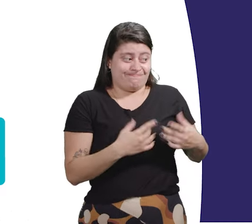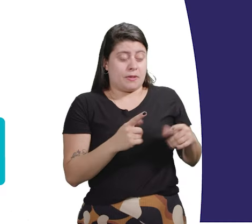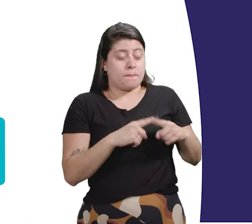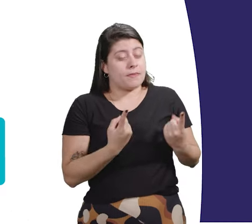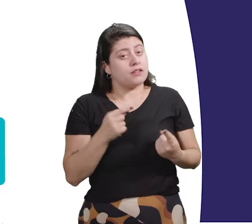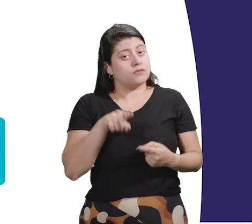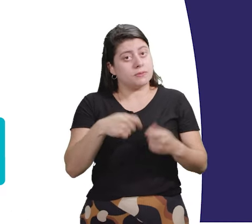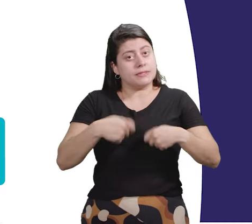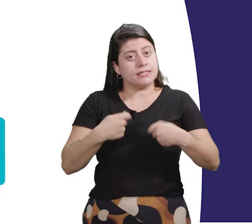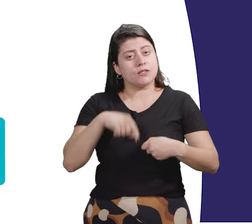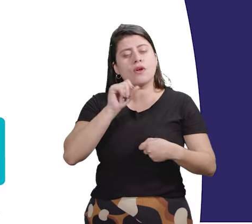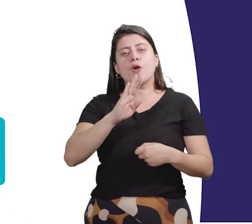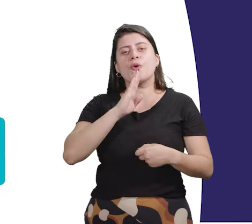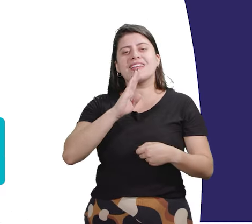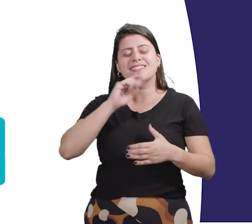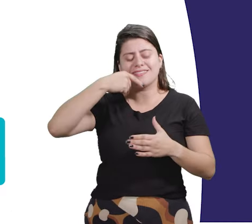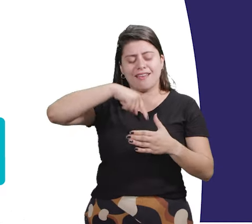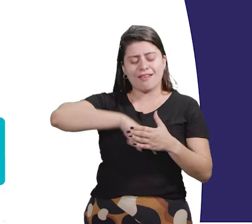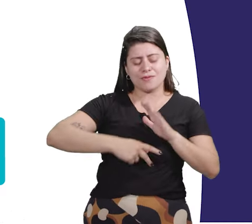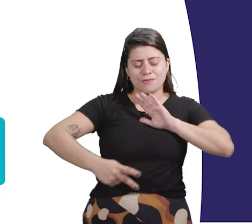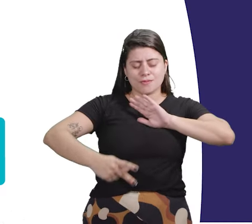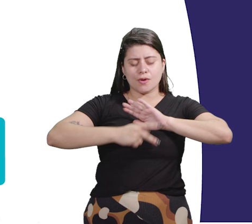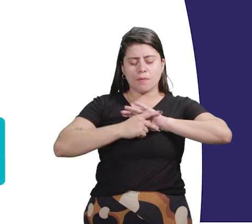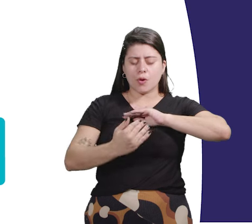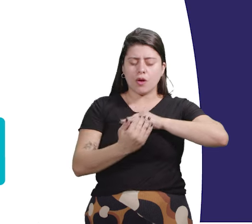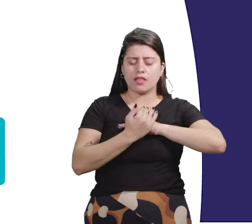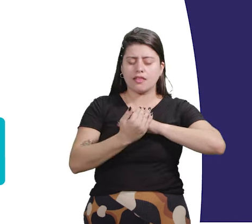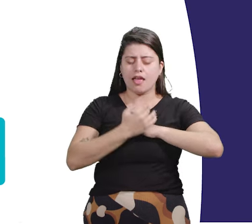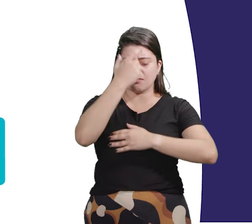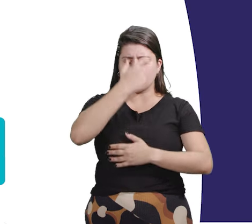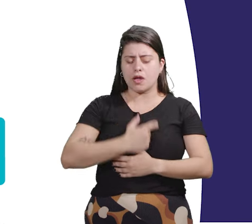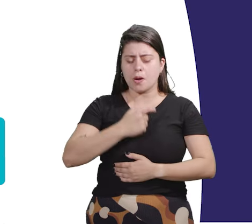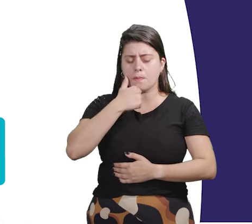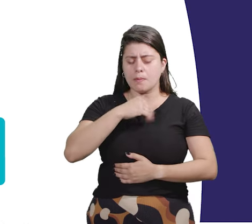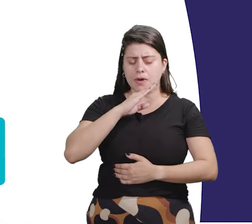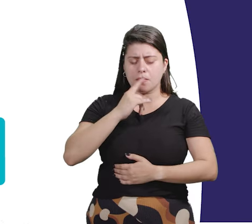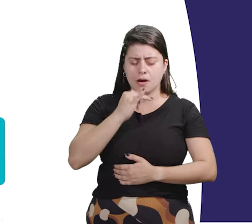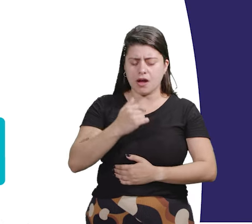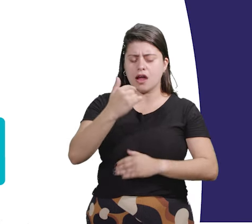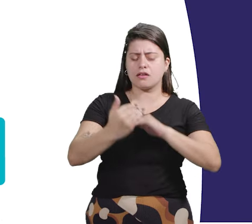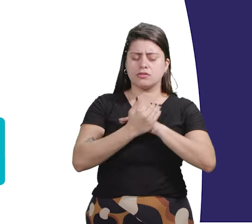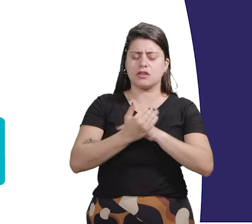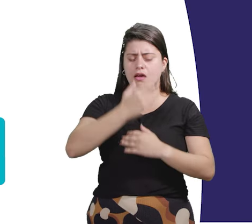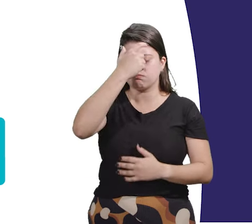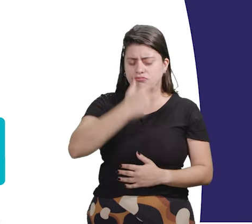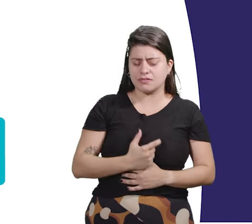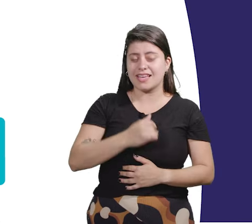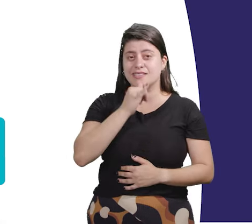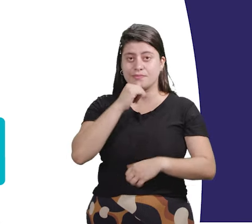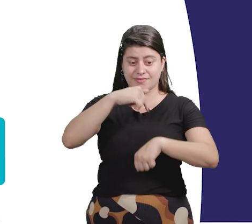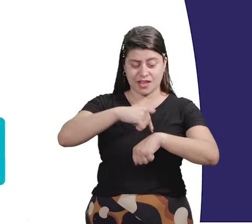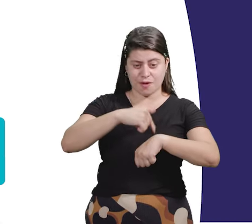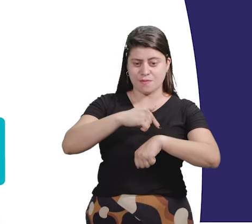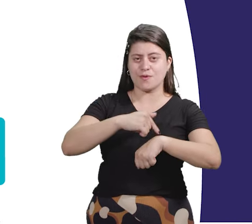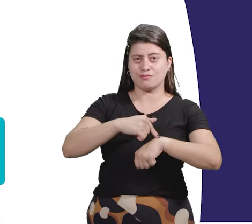mesmo. Buscar esse autoconhecimento, esse autocuidado, você buscar tempo de qualidade, por exemplo,